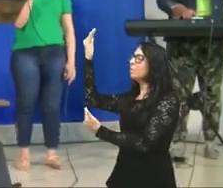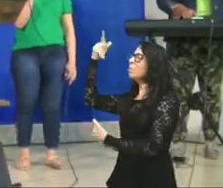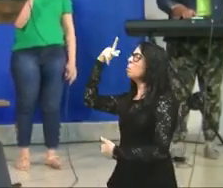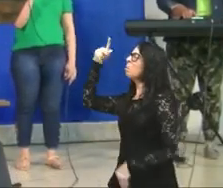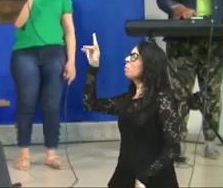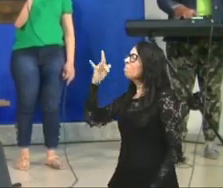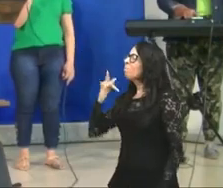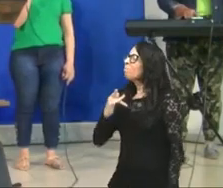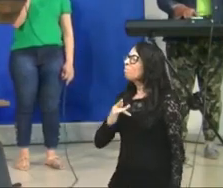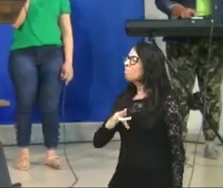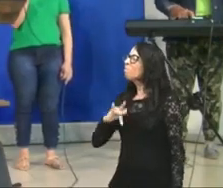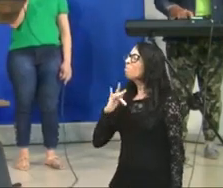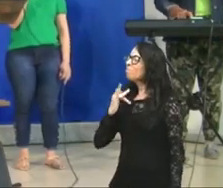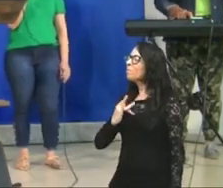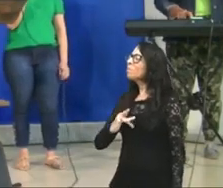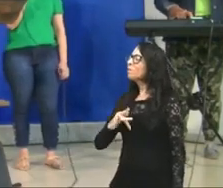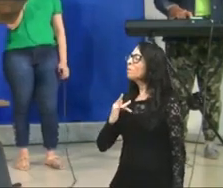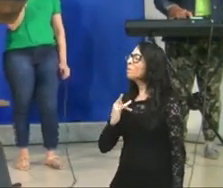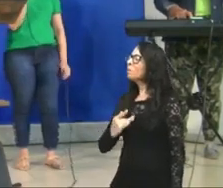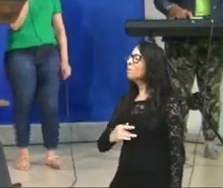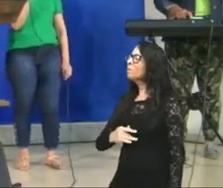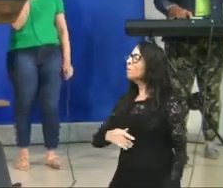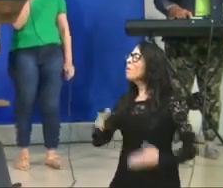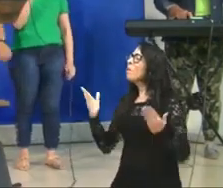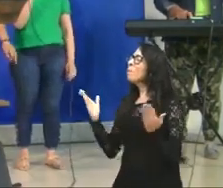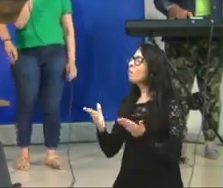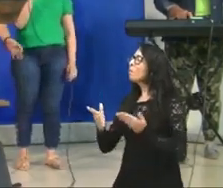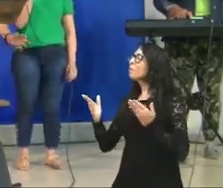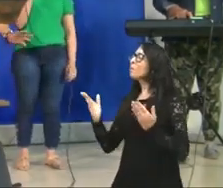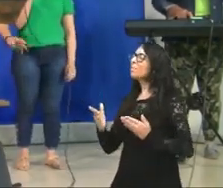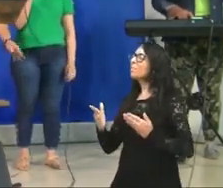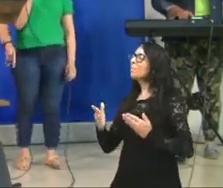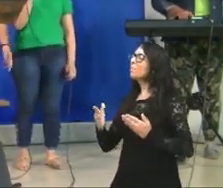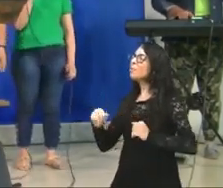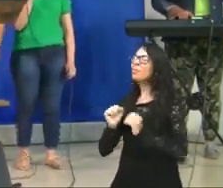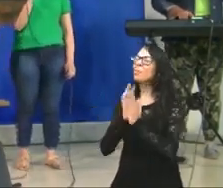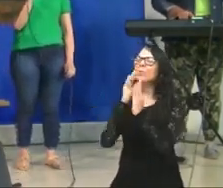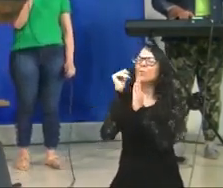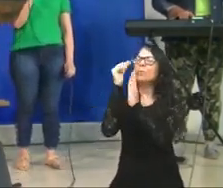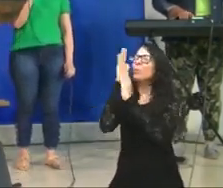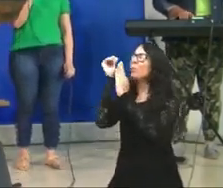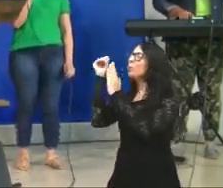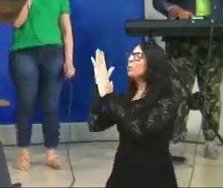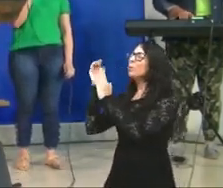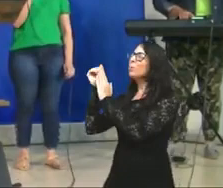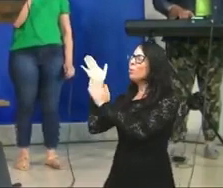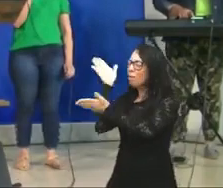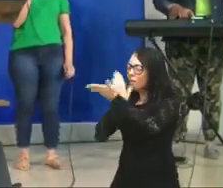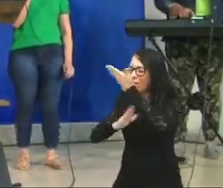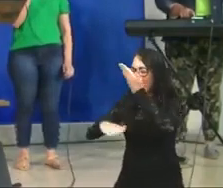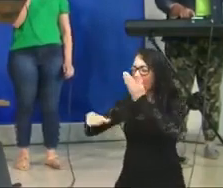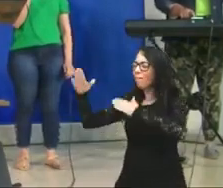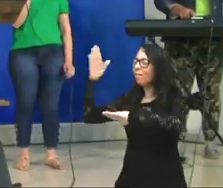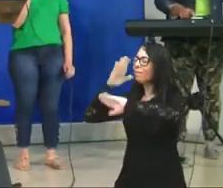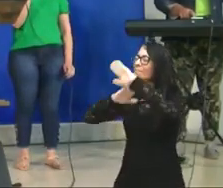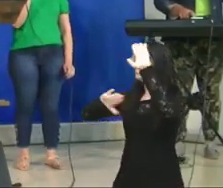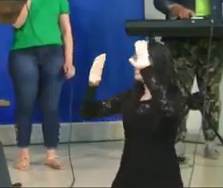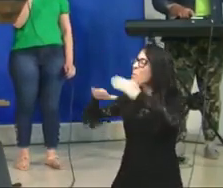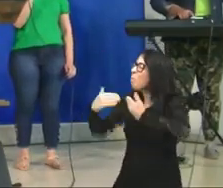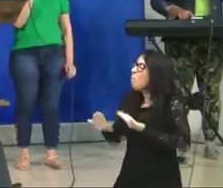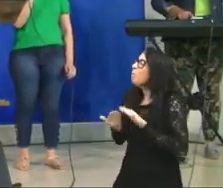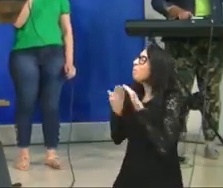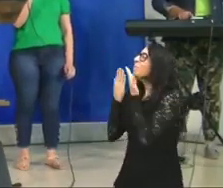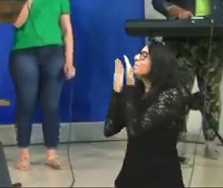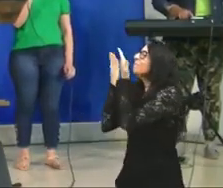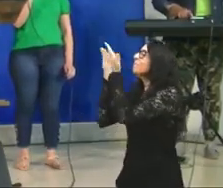ó Pai, que o Senhor venha receber o nosso louvor, que o Senhor venha receber a nossa adoração, que o Senhor venha olhar para o nosso coração. O